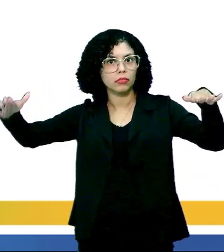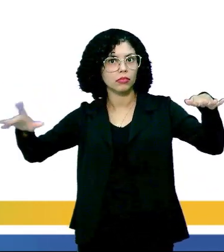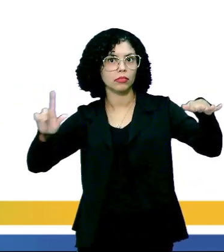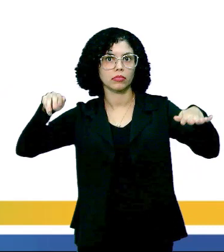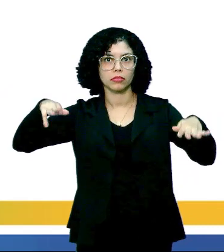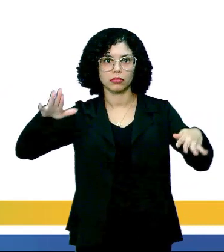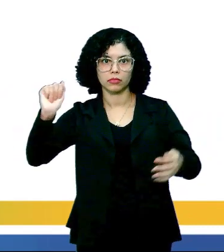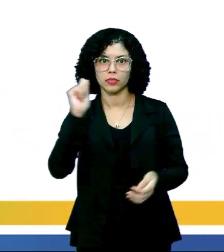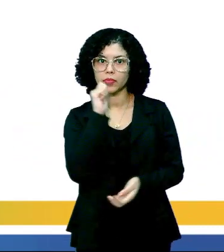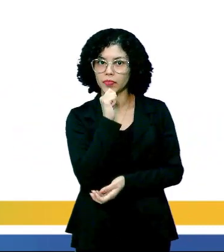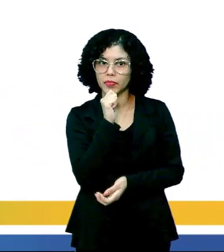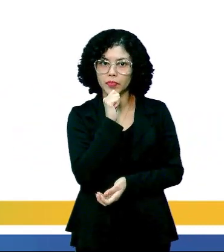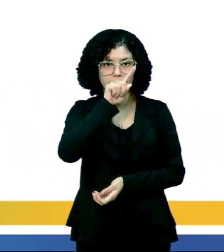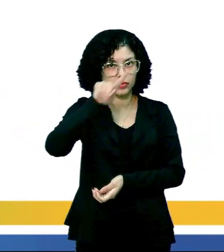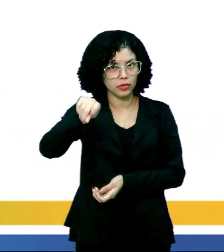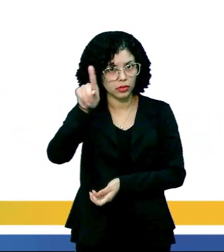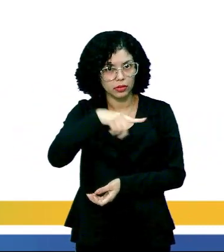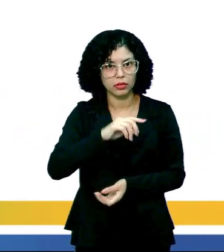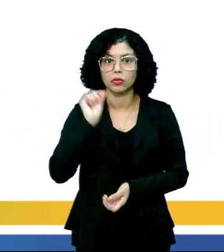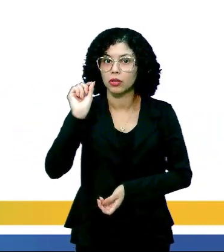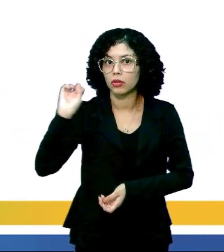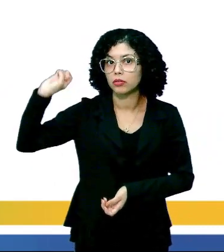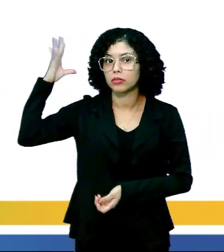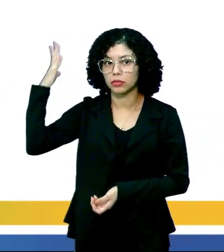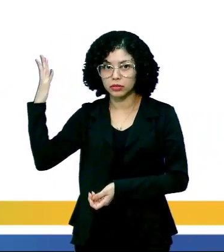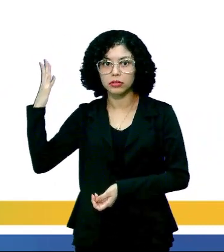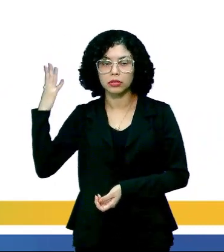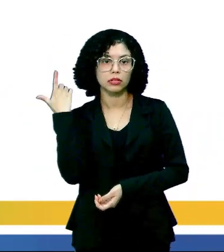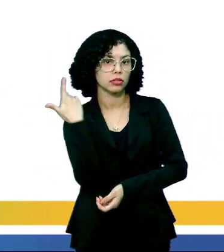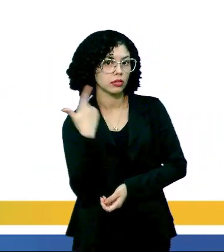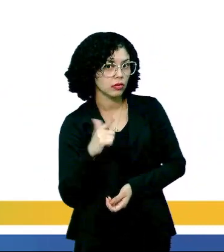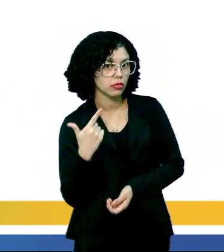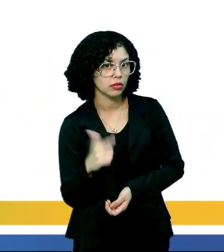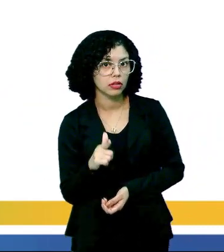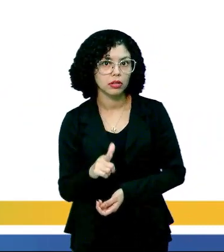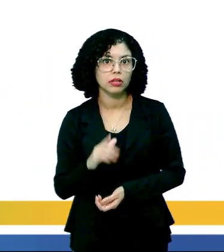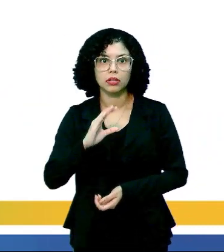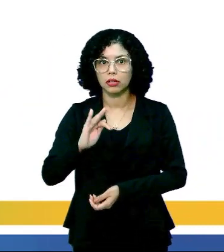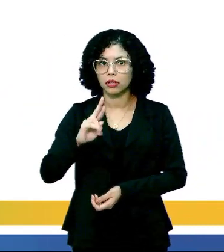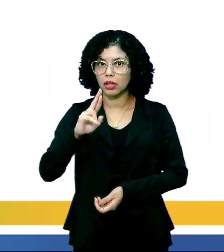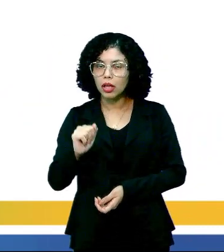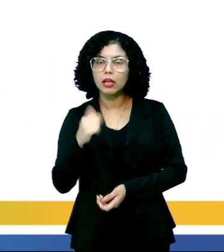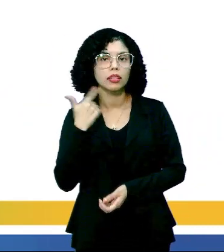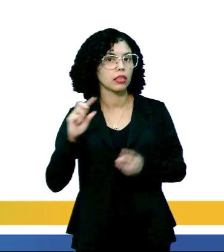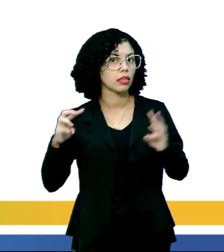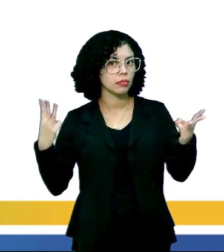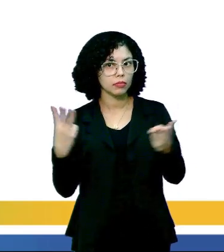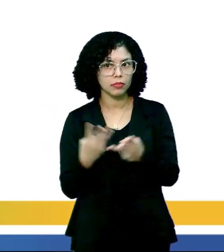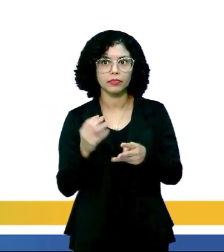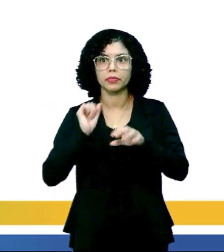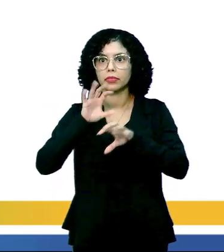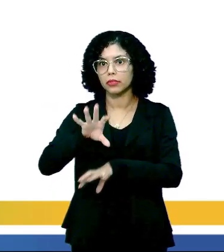são neutras. O que acontece então com a gama? A gama não tem carga e nem tem massa. Logo, a sua unidade